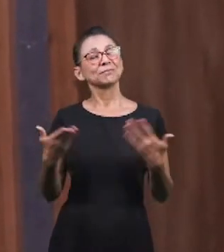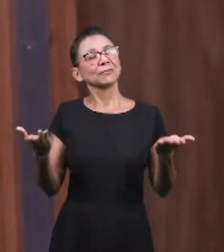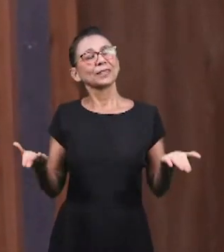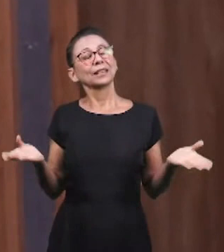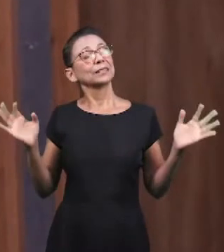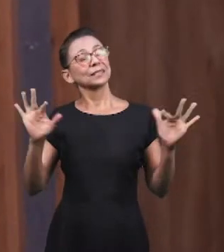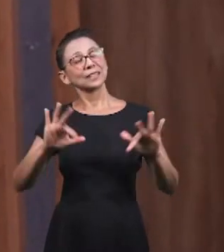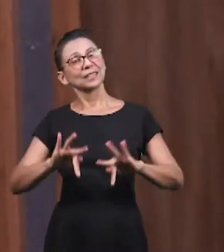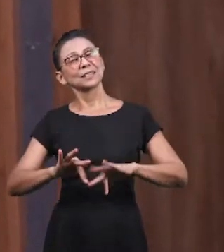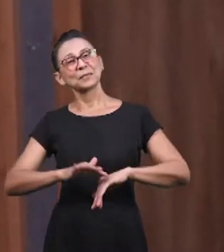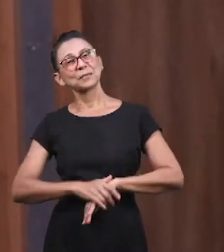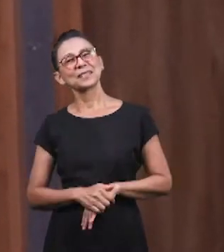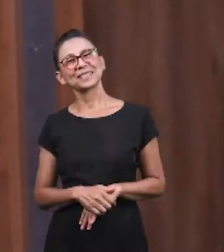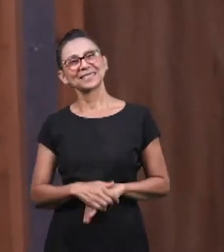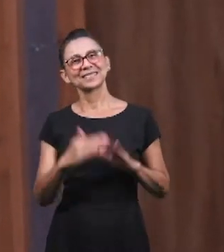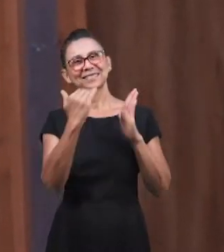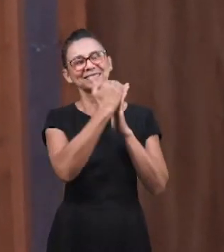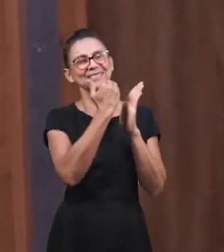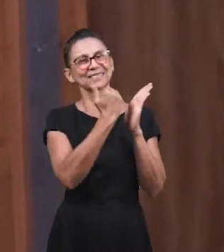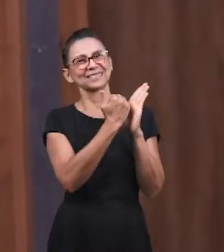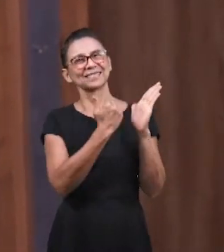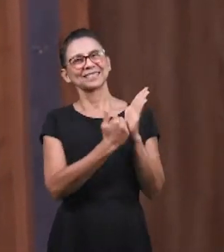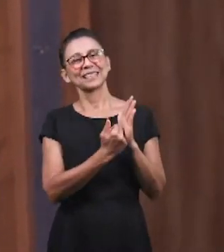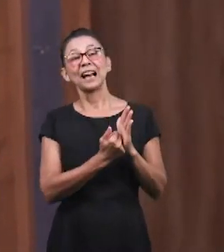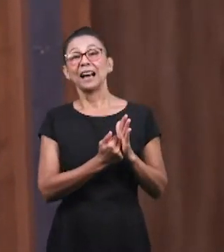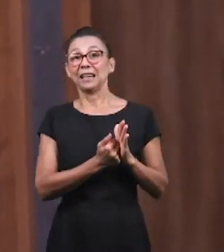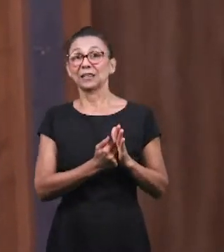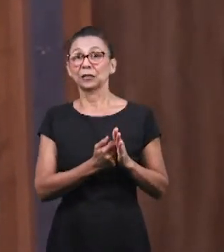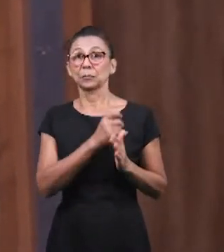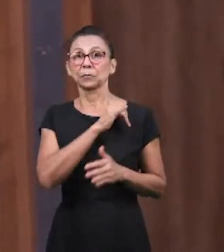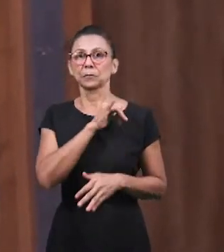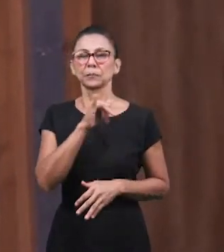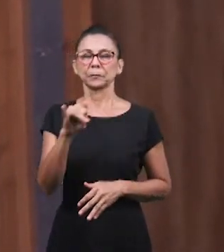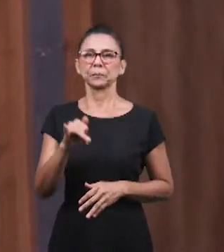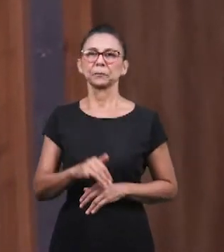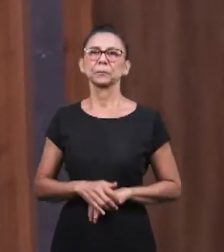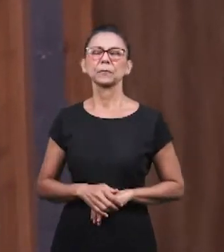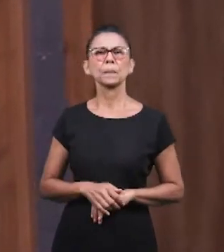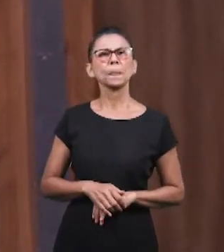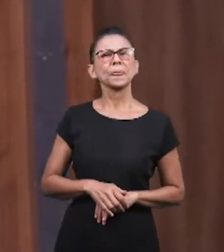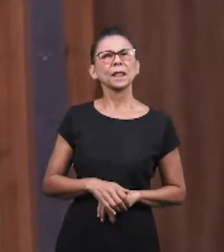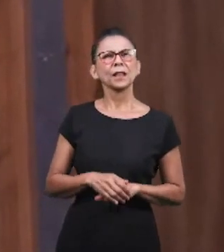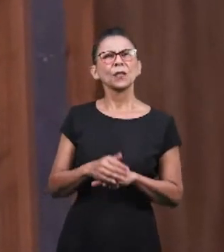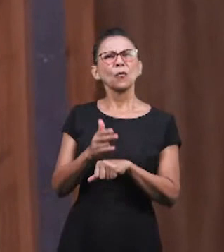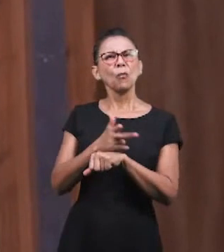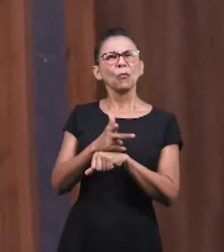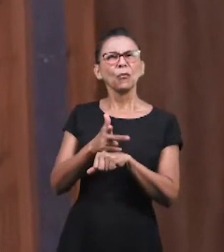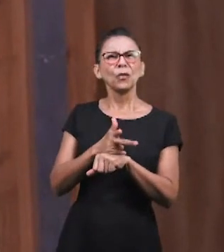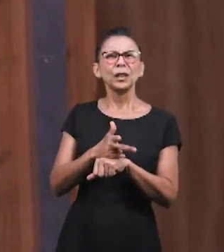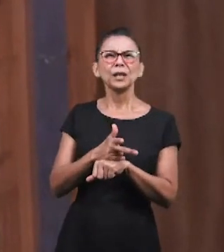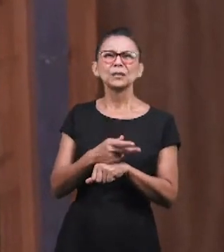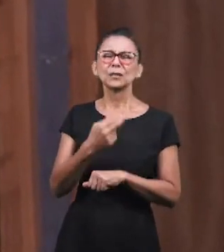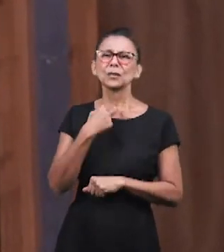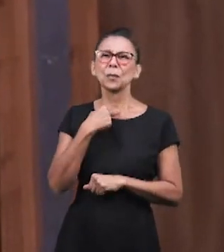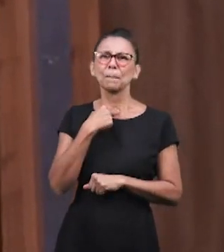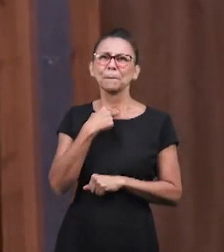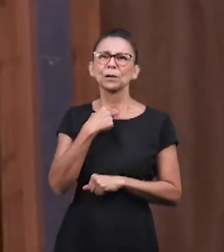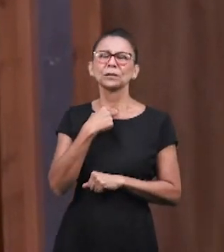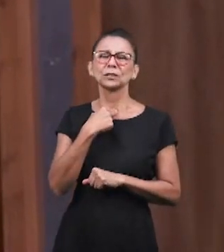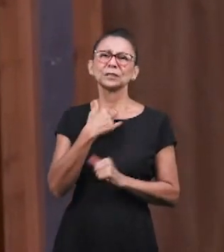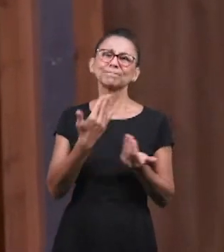assim chegamos ao final da nossa programação e queremos informar para os irmãos que aqueles vídeos que porventura não